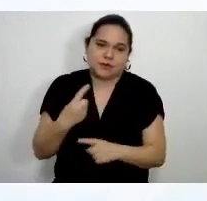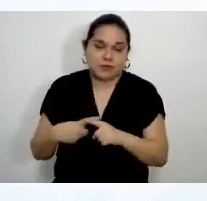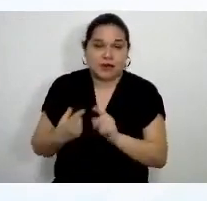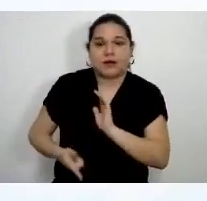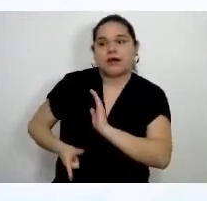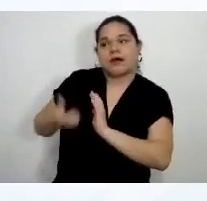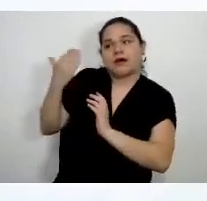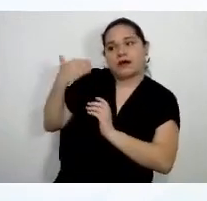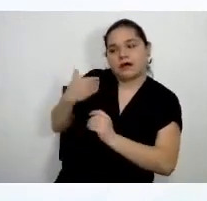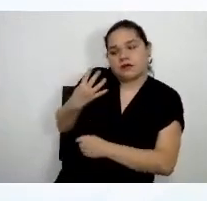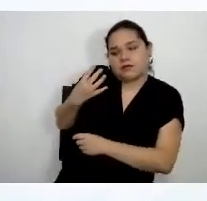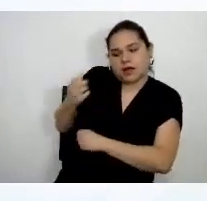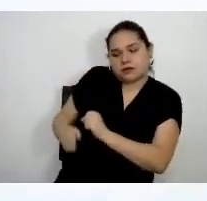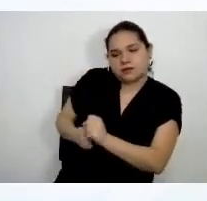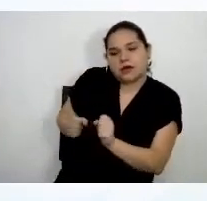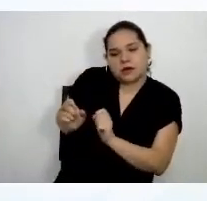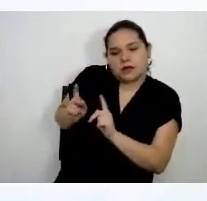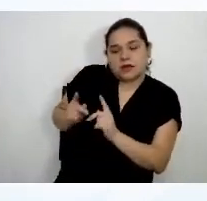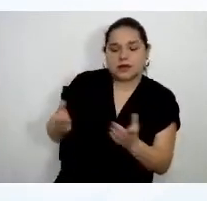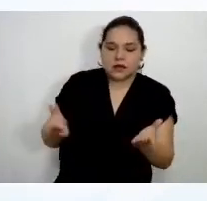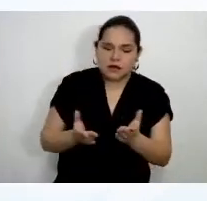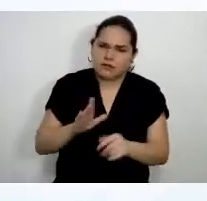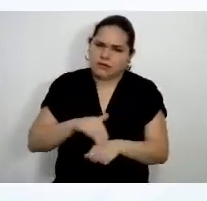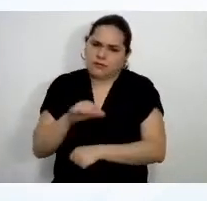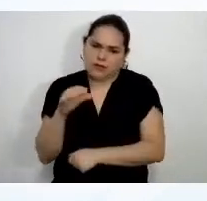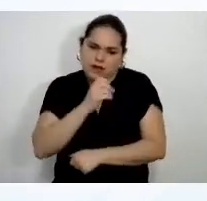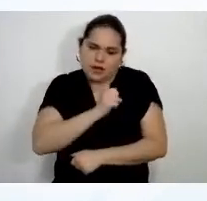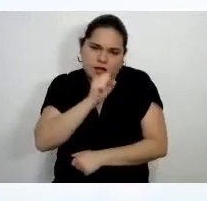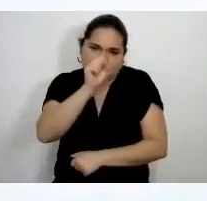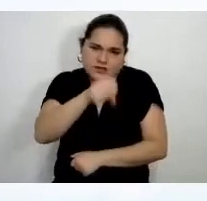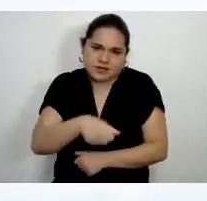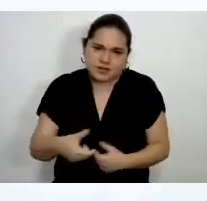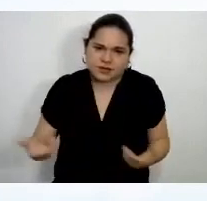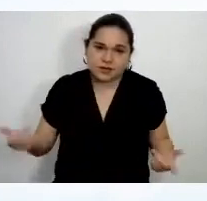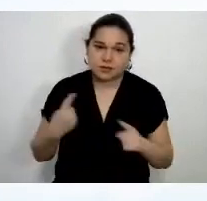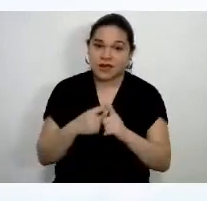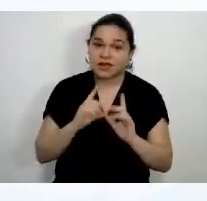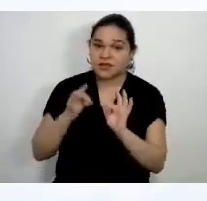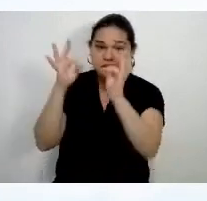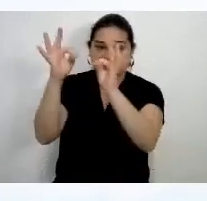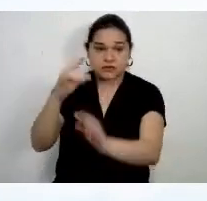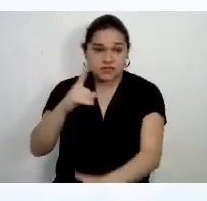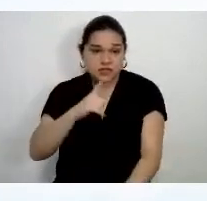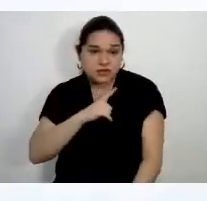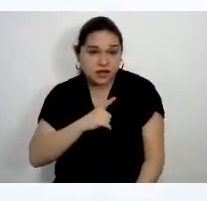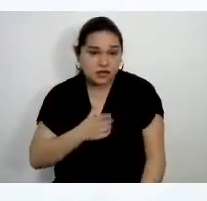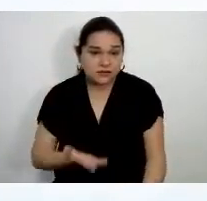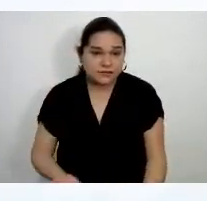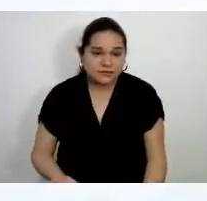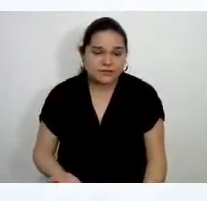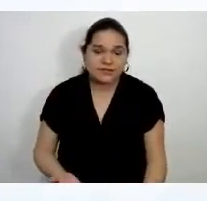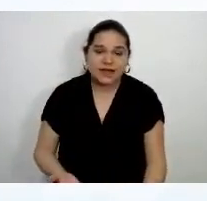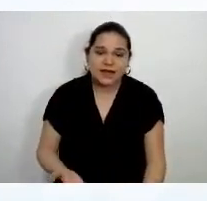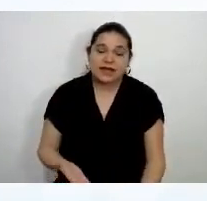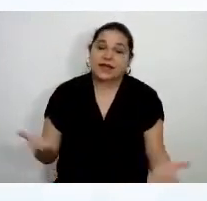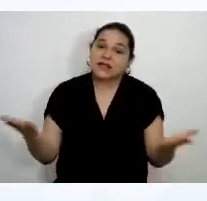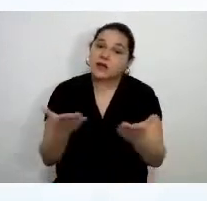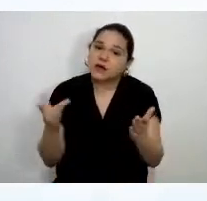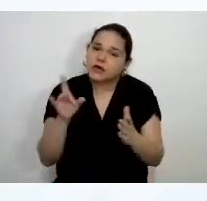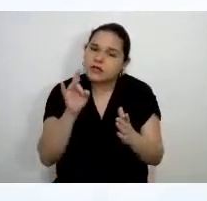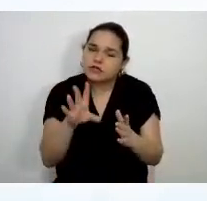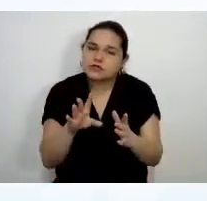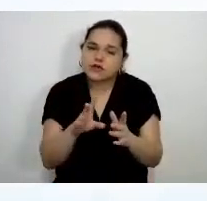todo esse estudo, de toda essa... Então, hoje, com essa biossíntese, você pega pedaços de cromossomo,